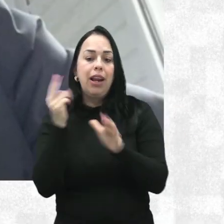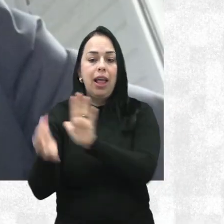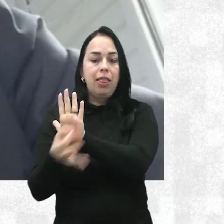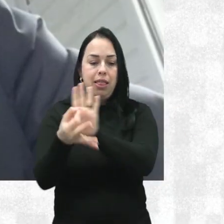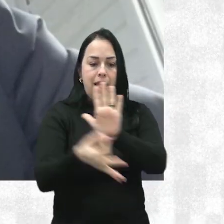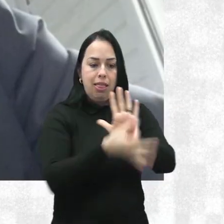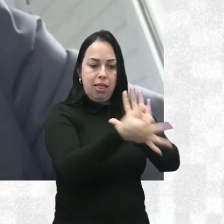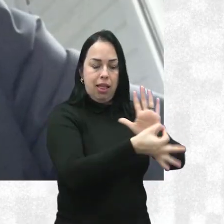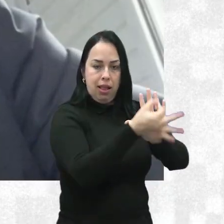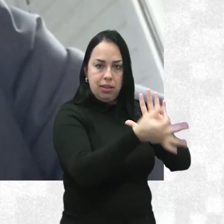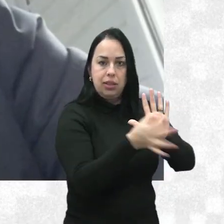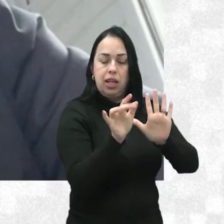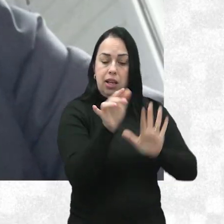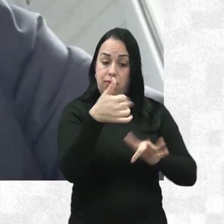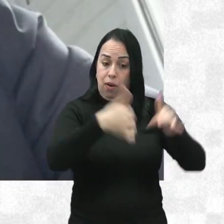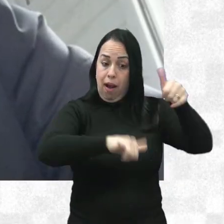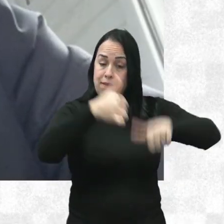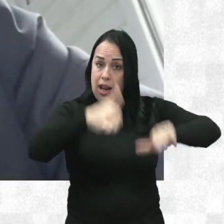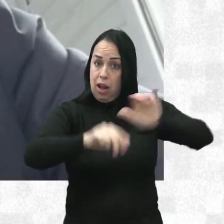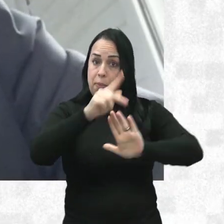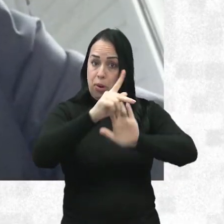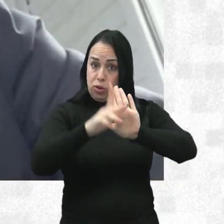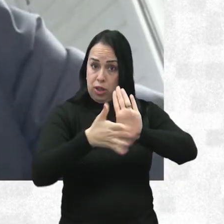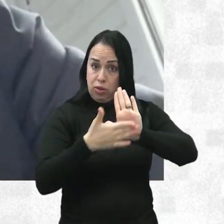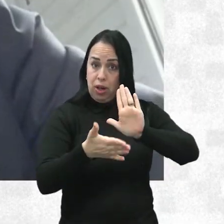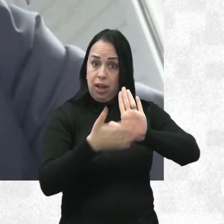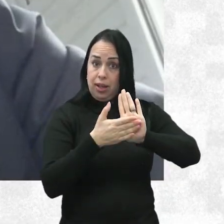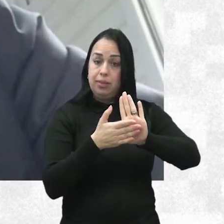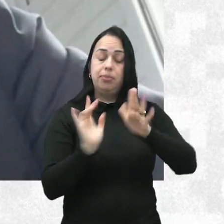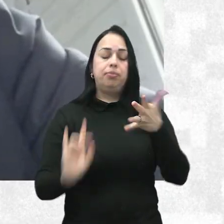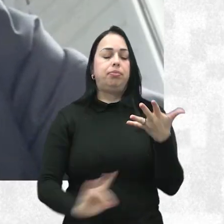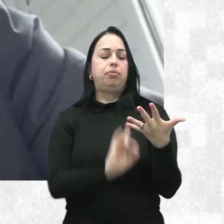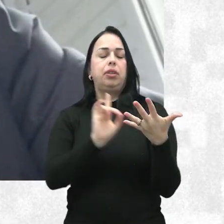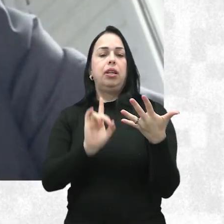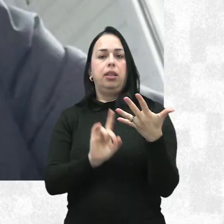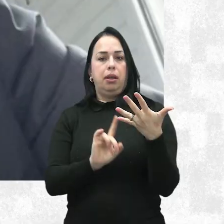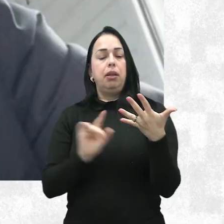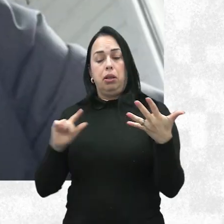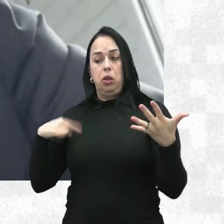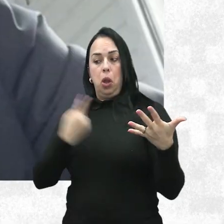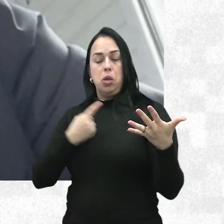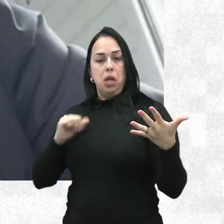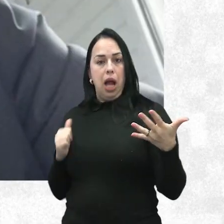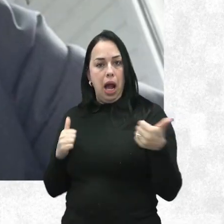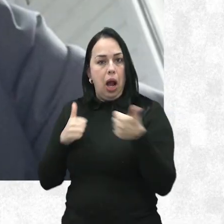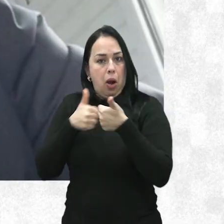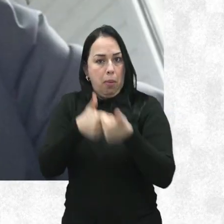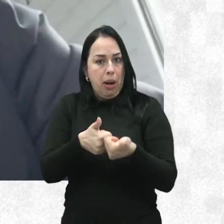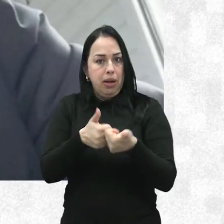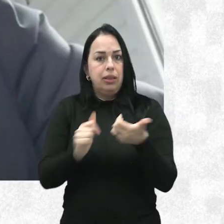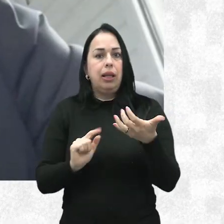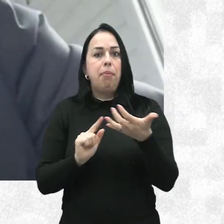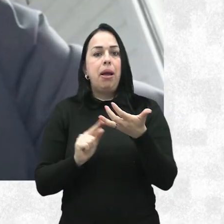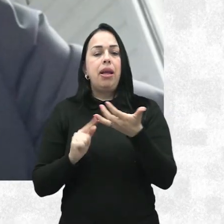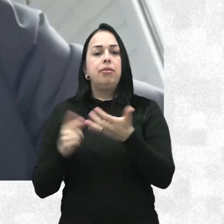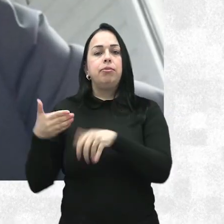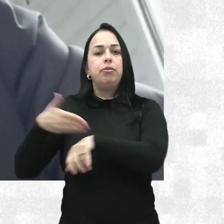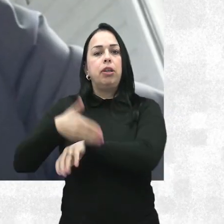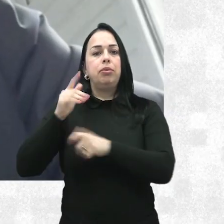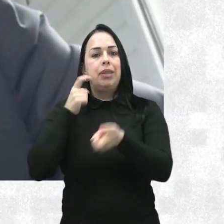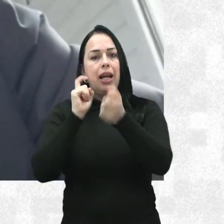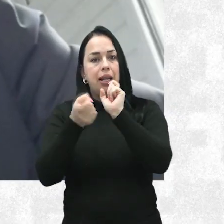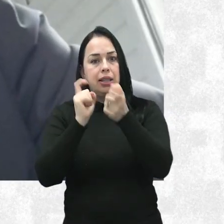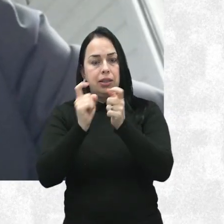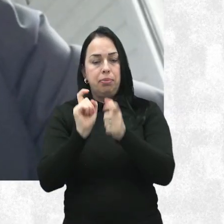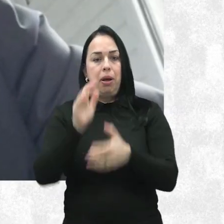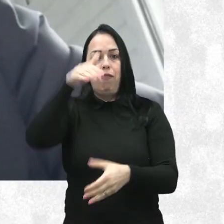comissões permanentes que vão examinar o projeto, né, a propositura, e participamos também da sessão